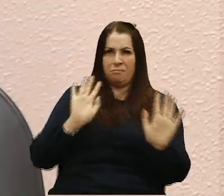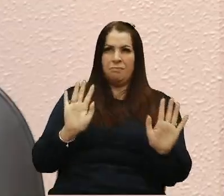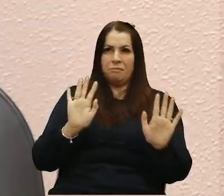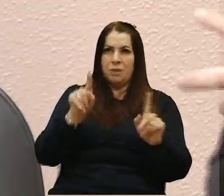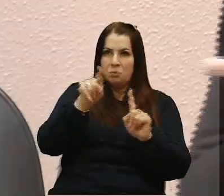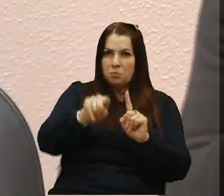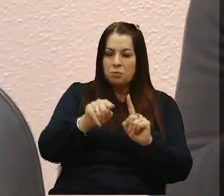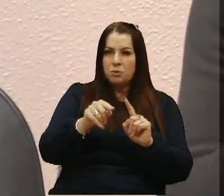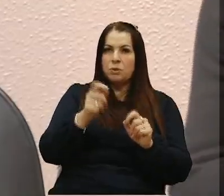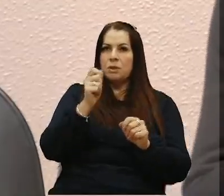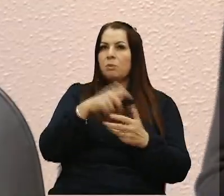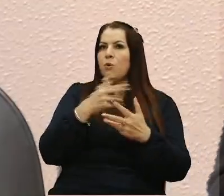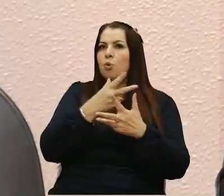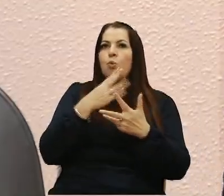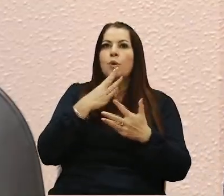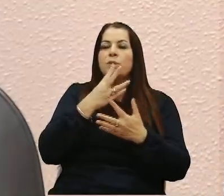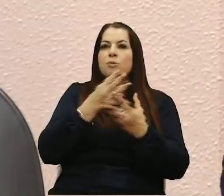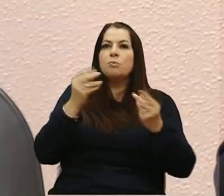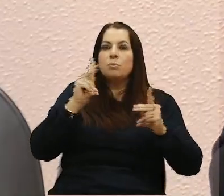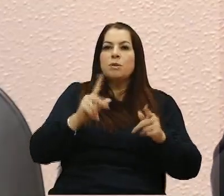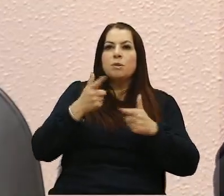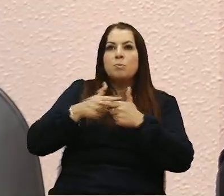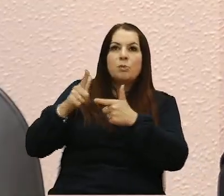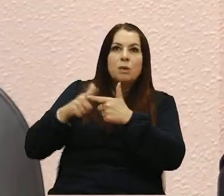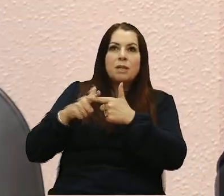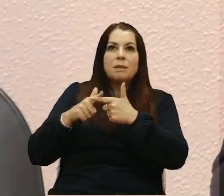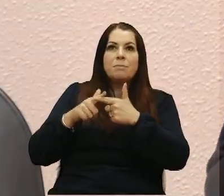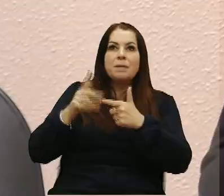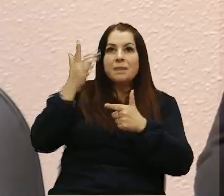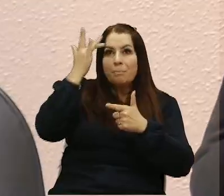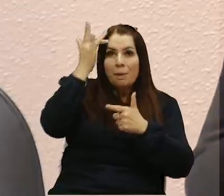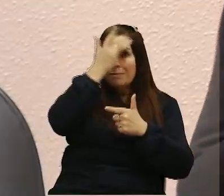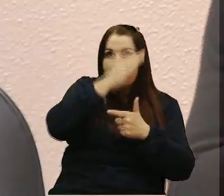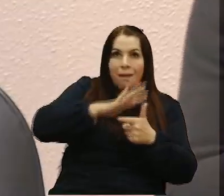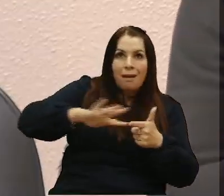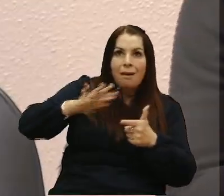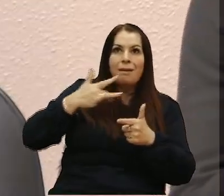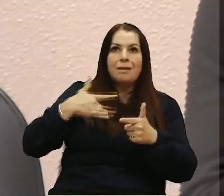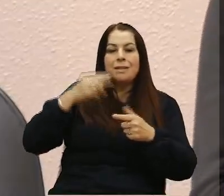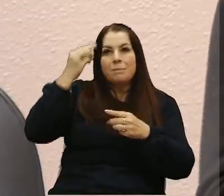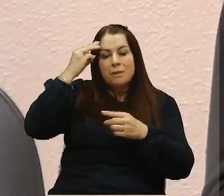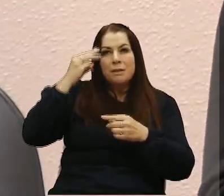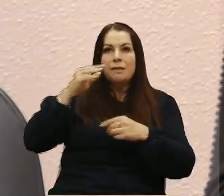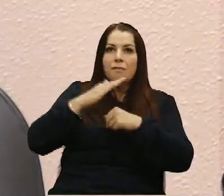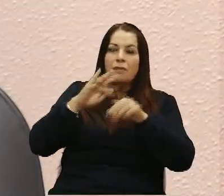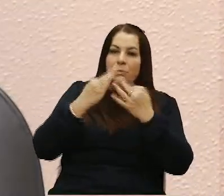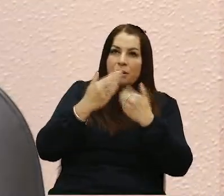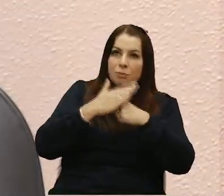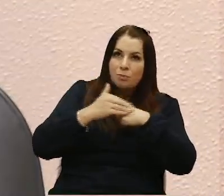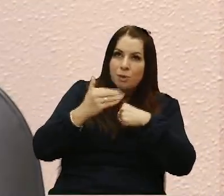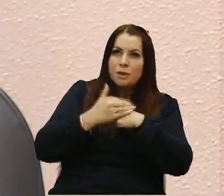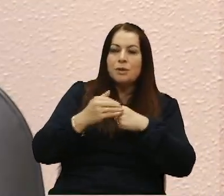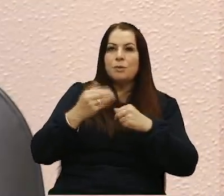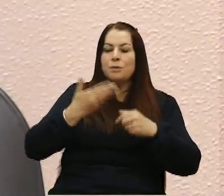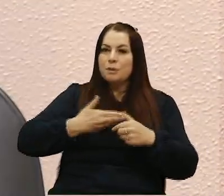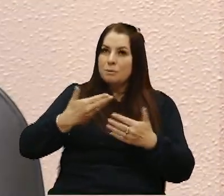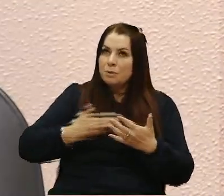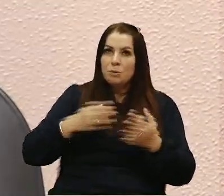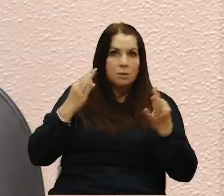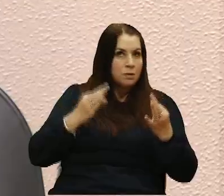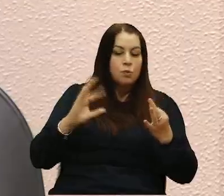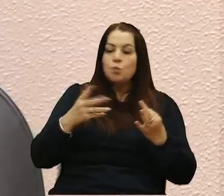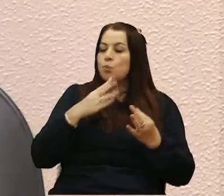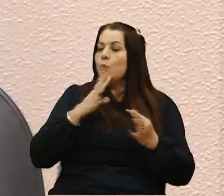Porque a gente conhece um monte de gente que tem problemas, questões mentais, familiares queridos, amigos, e tenho certeza que todo